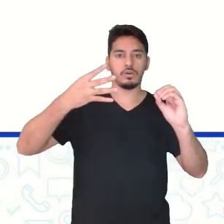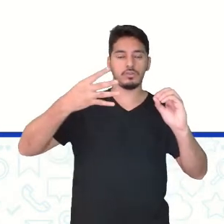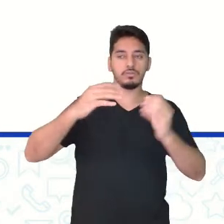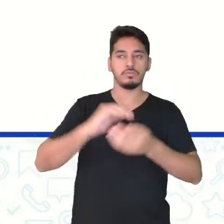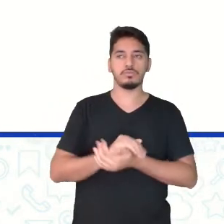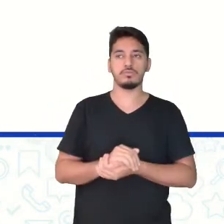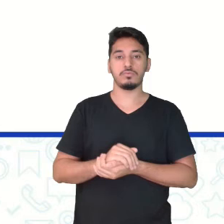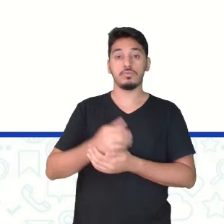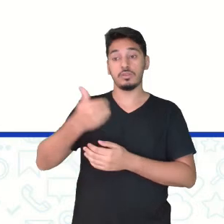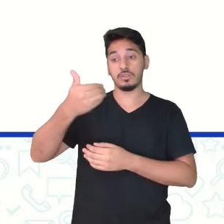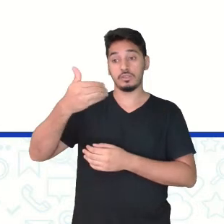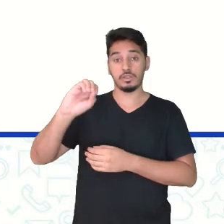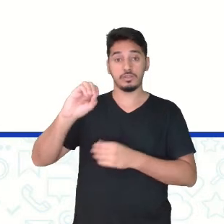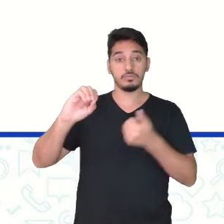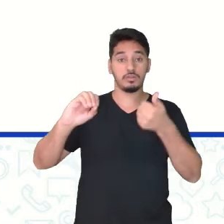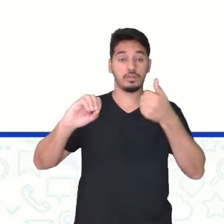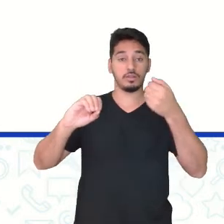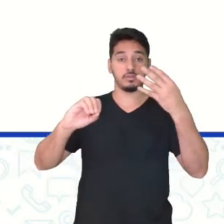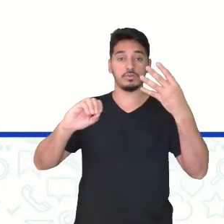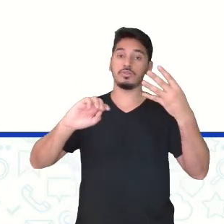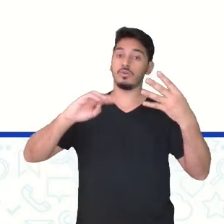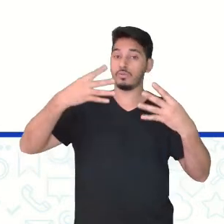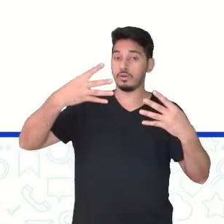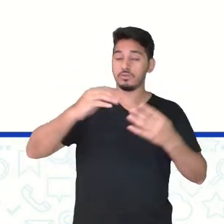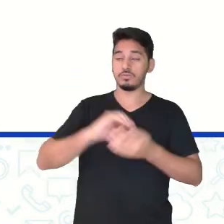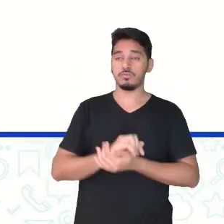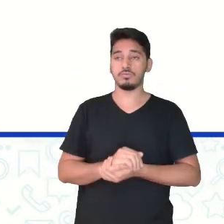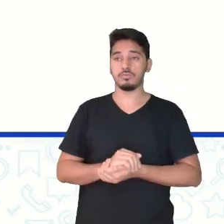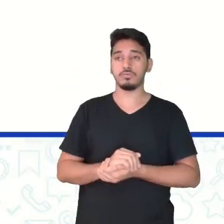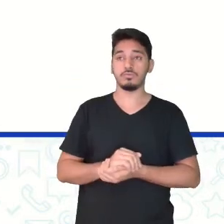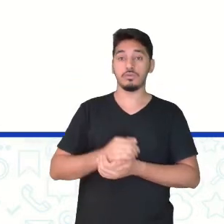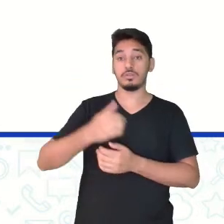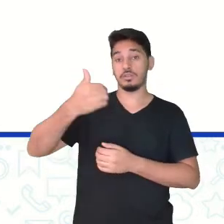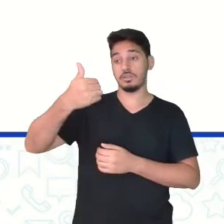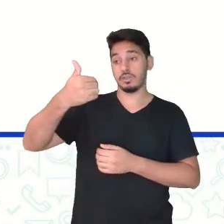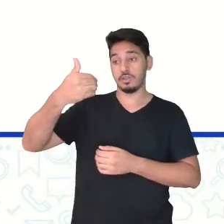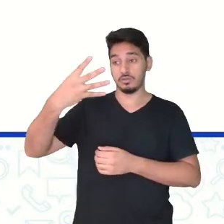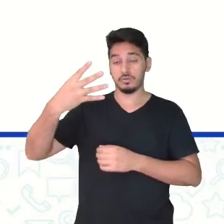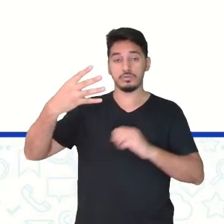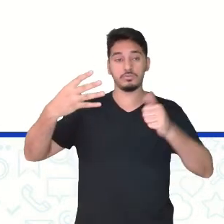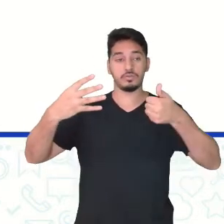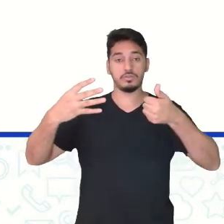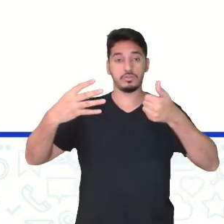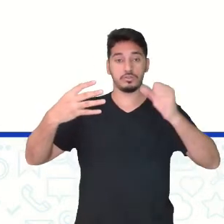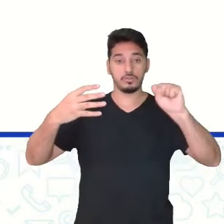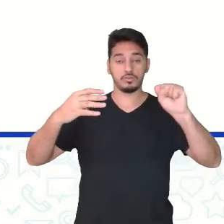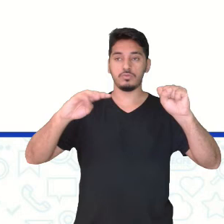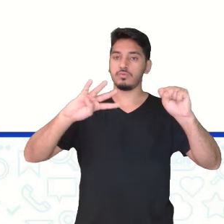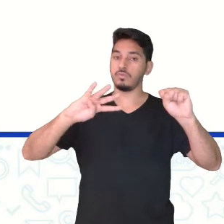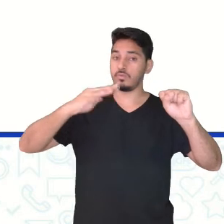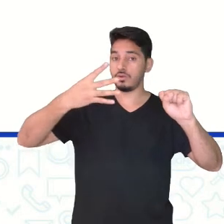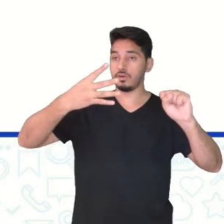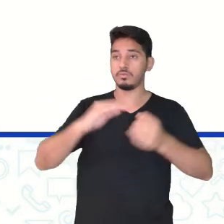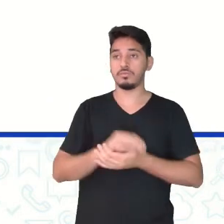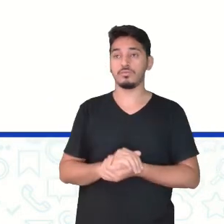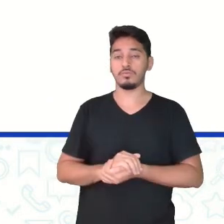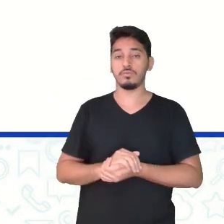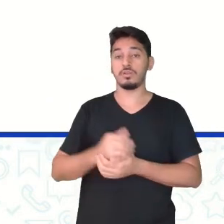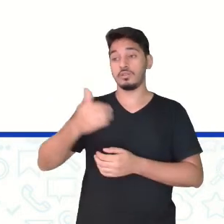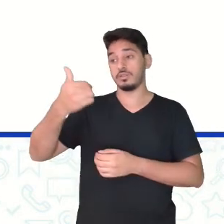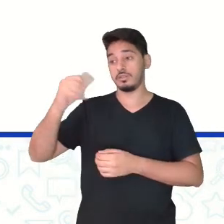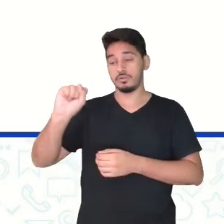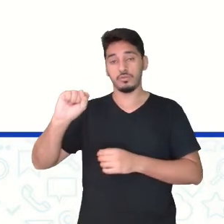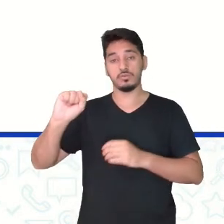de 10 para 14 aumentou 4, 14 para 18 aumentou 4, ó, observa, e 18